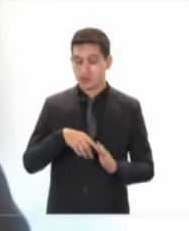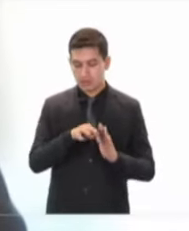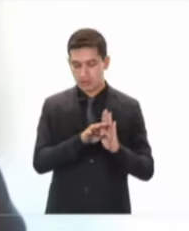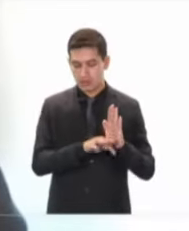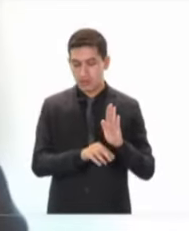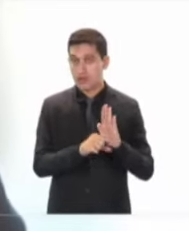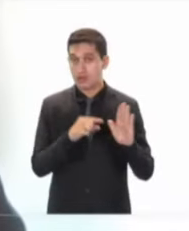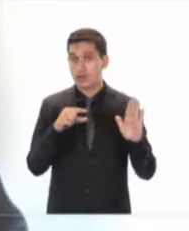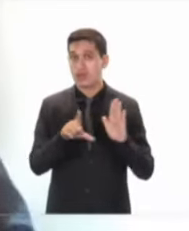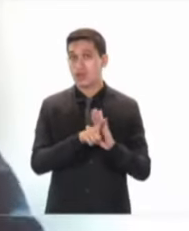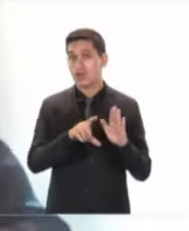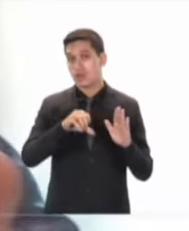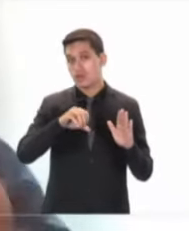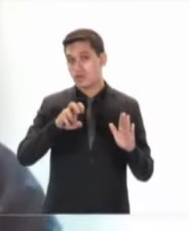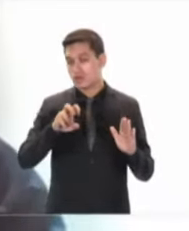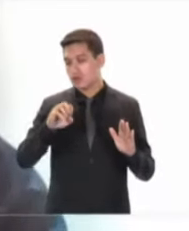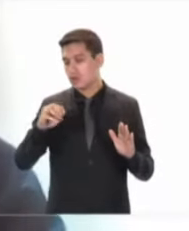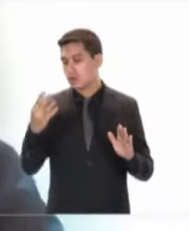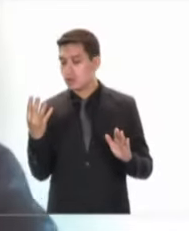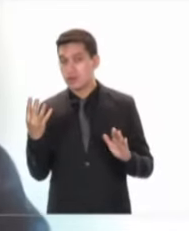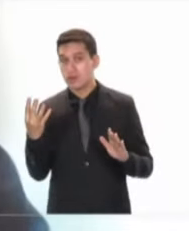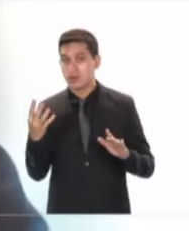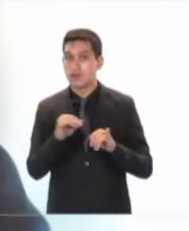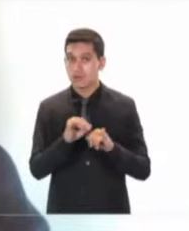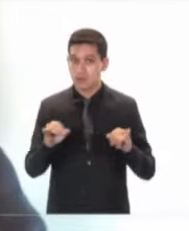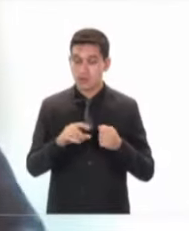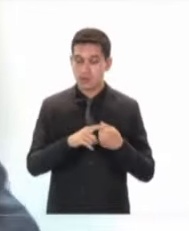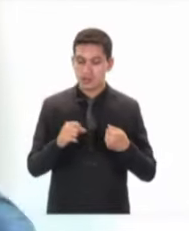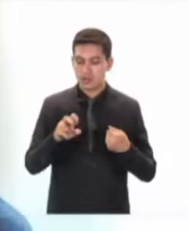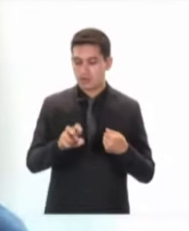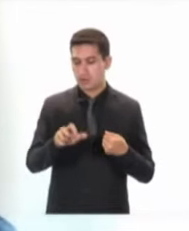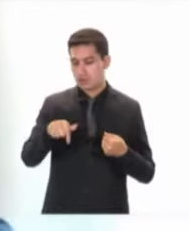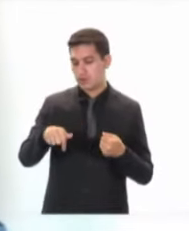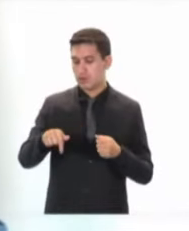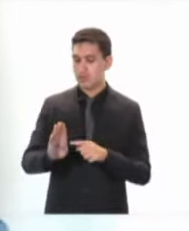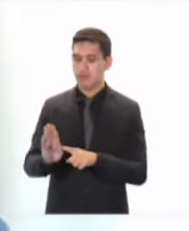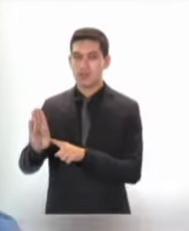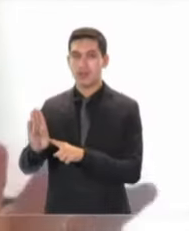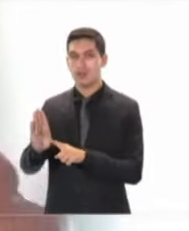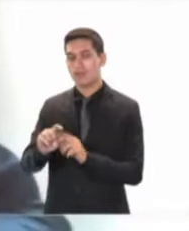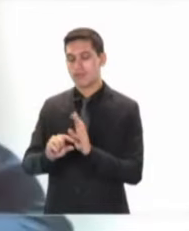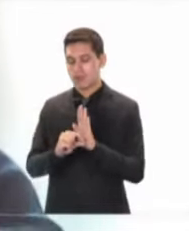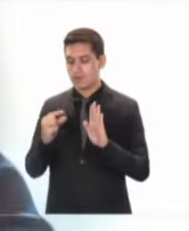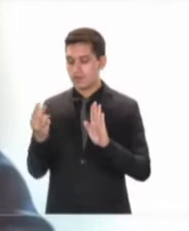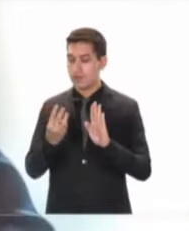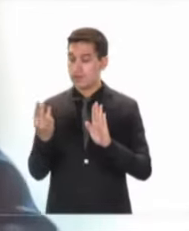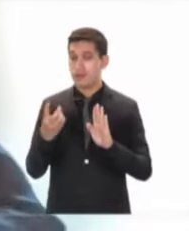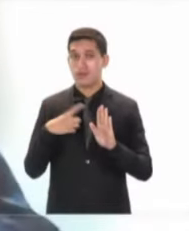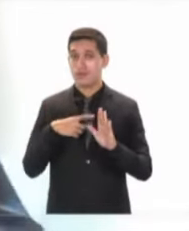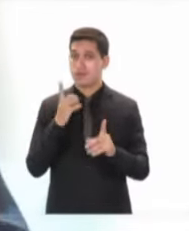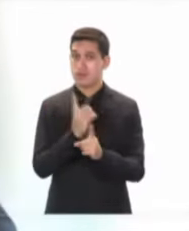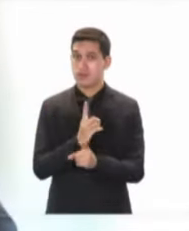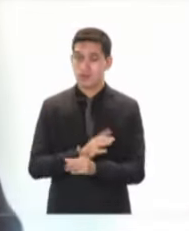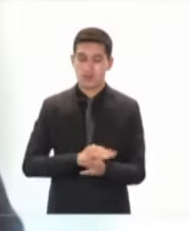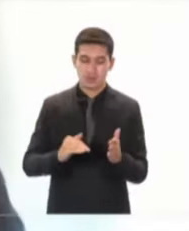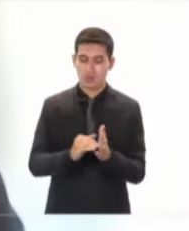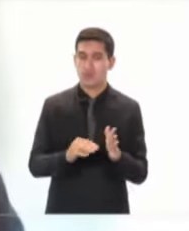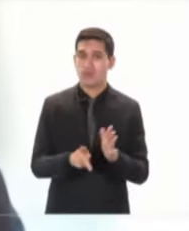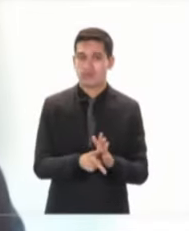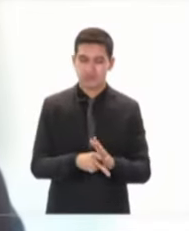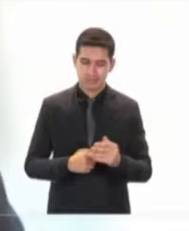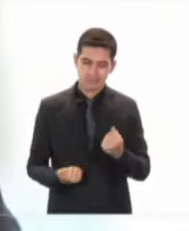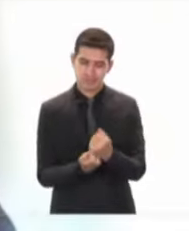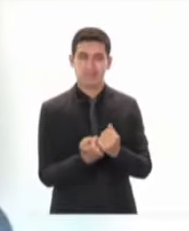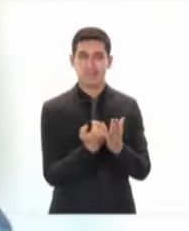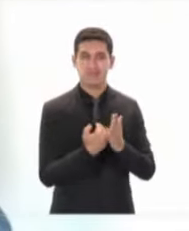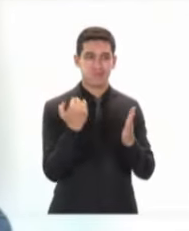Lei 9504. Citou o artigo 57B, parágrafo 3º, que diz vedar-se o impulsionamento de conteúdo